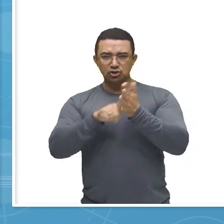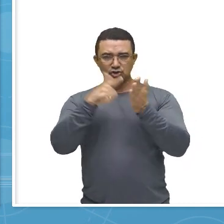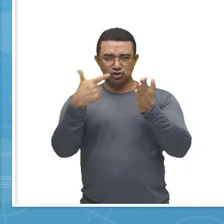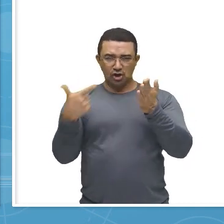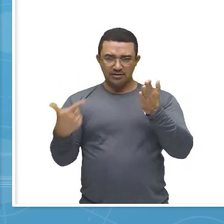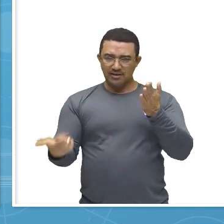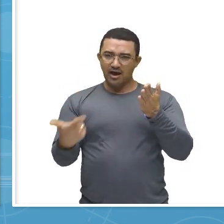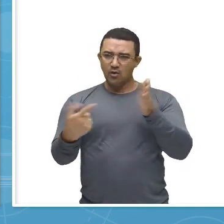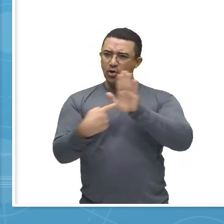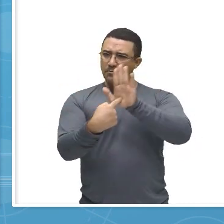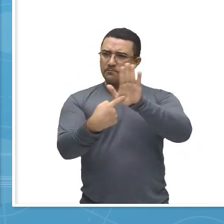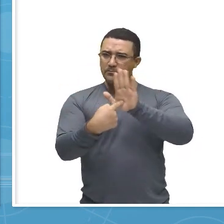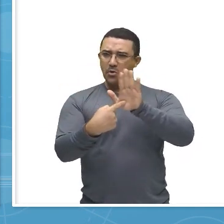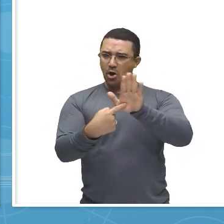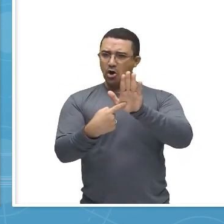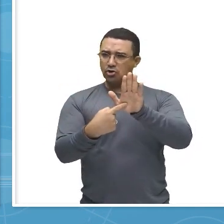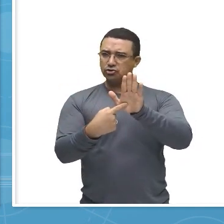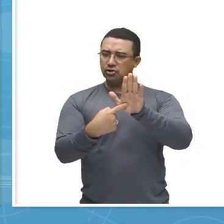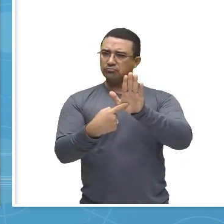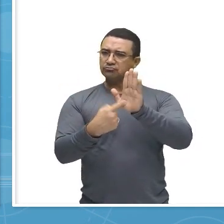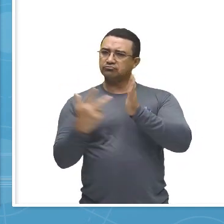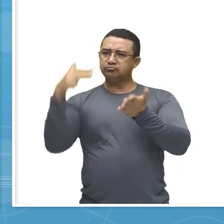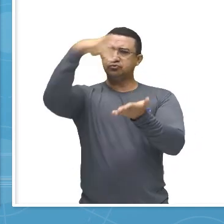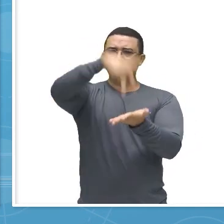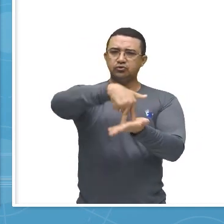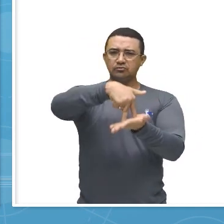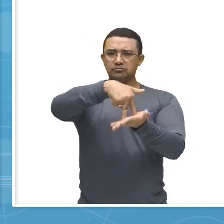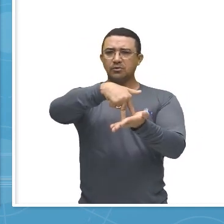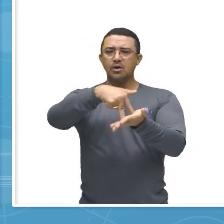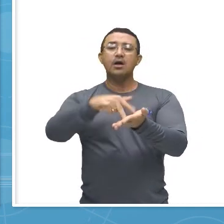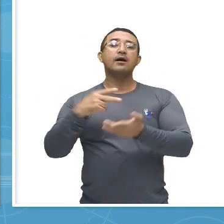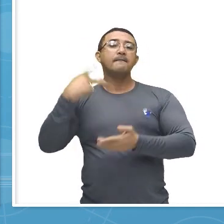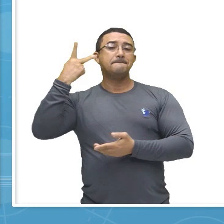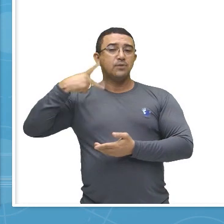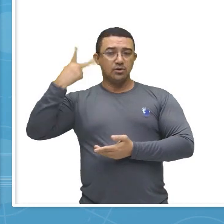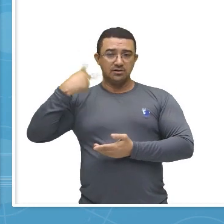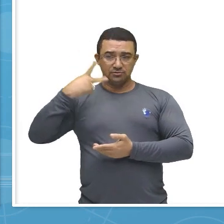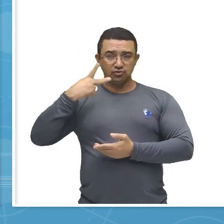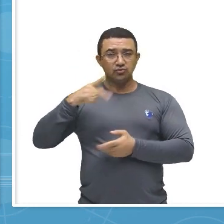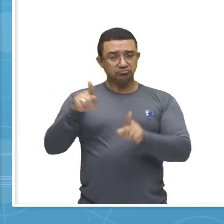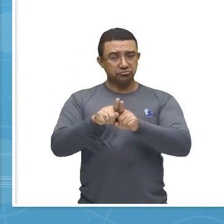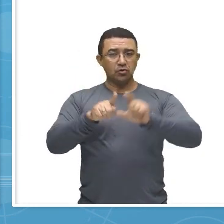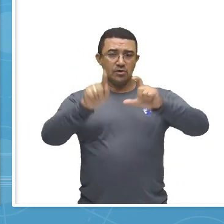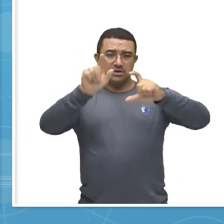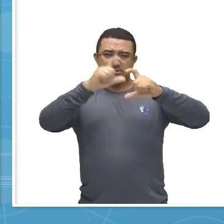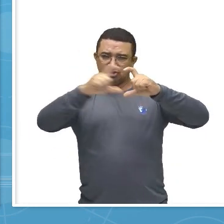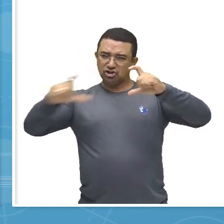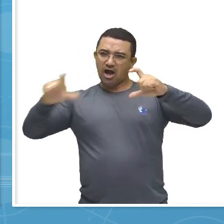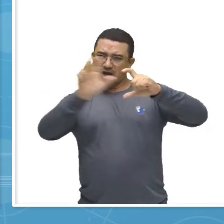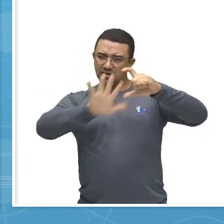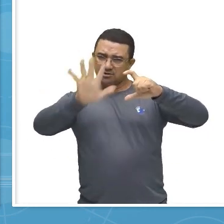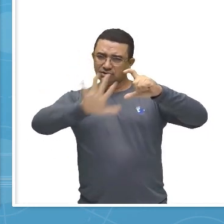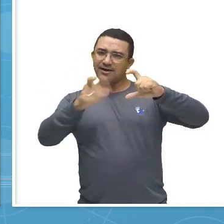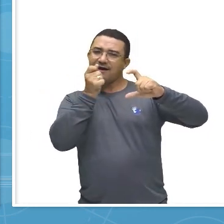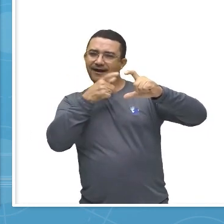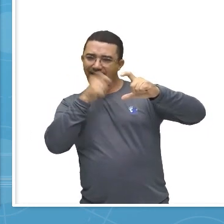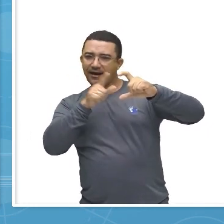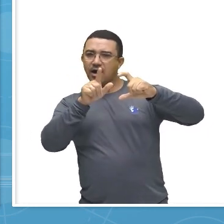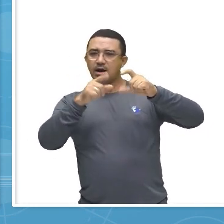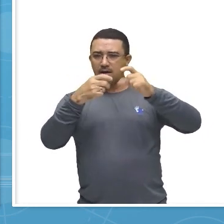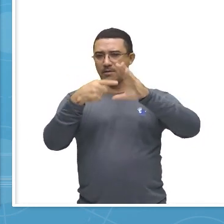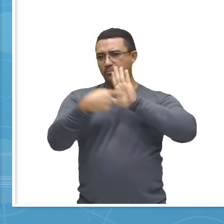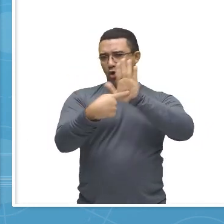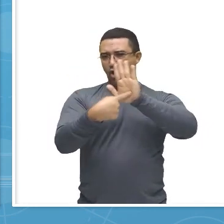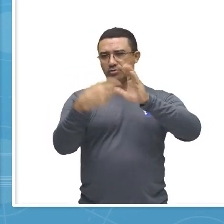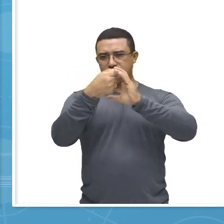que estão indicando ali o seu posicionamento político. Então, essas charges também vão trazer essas características.